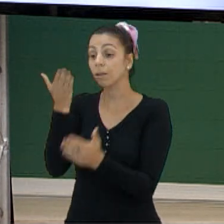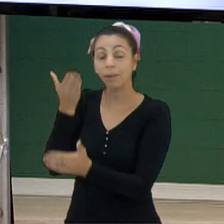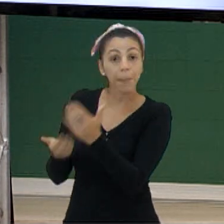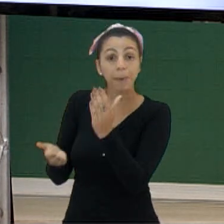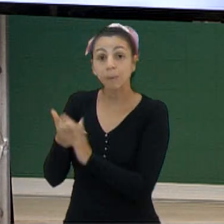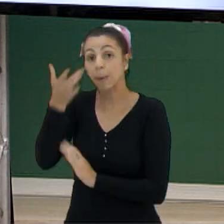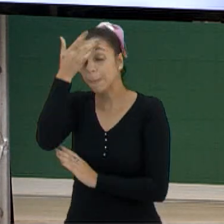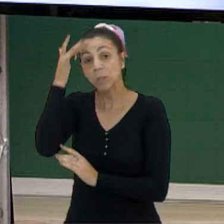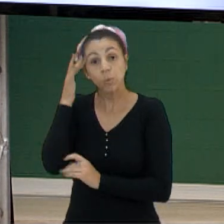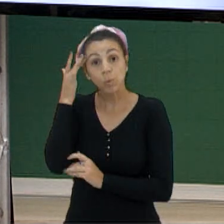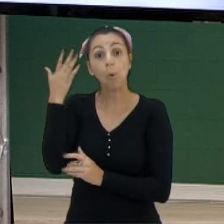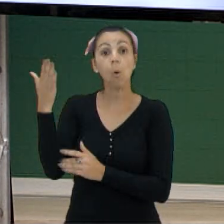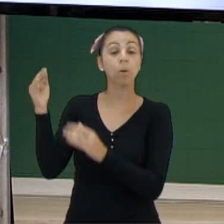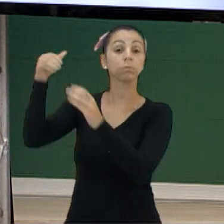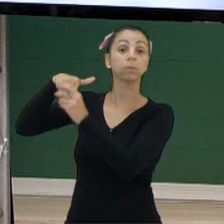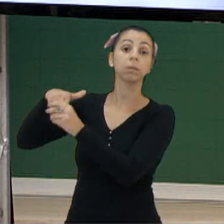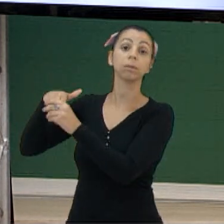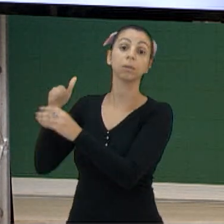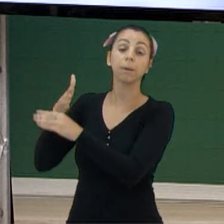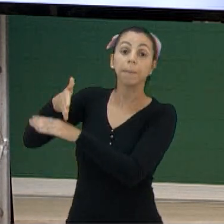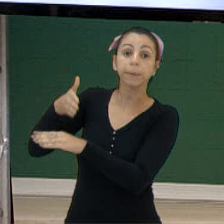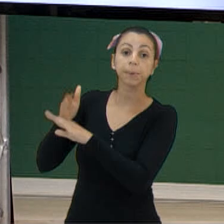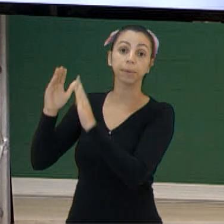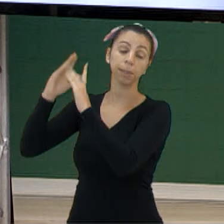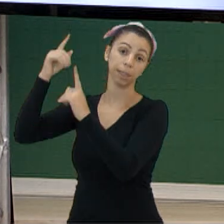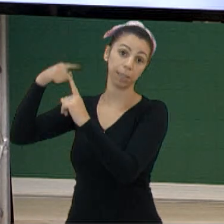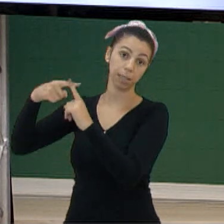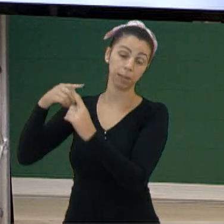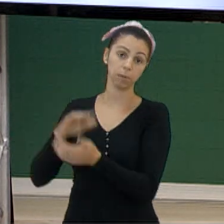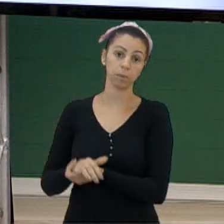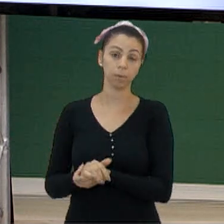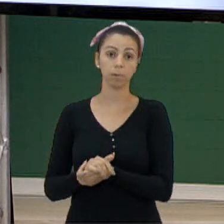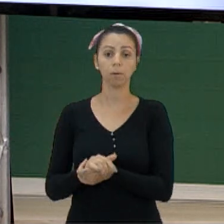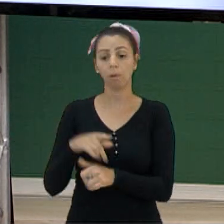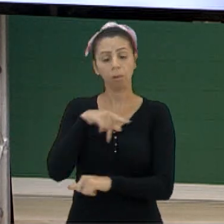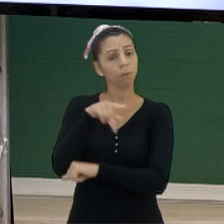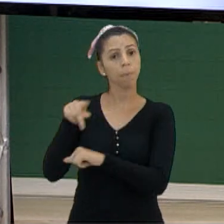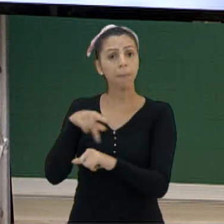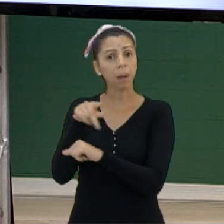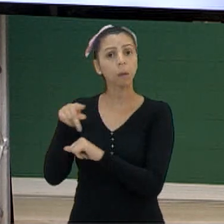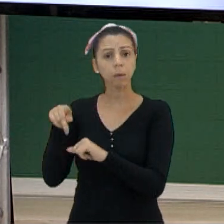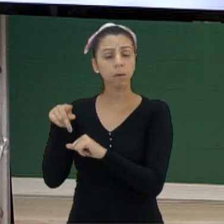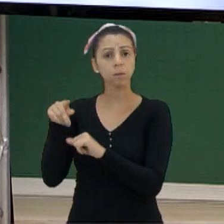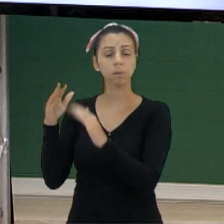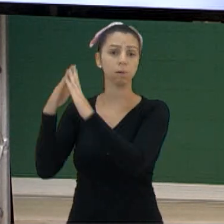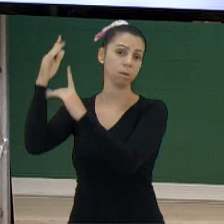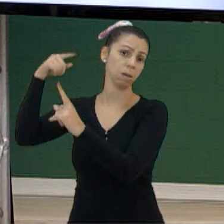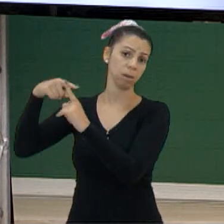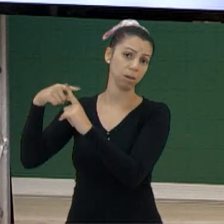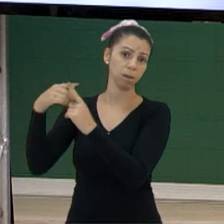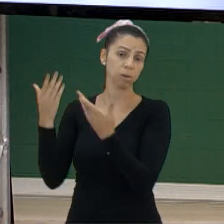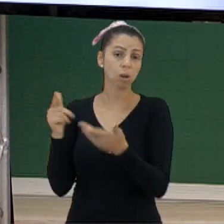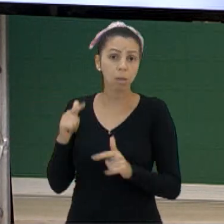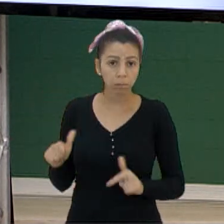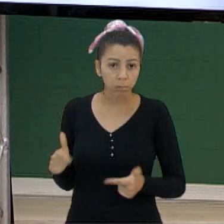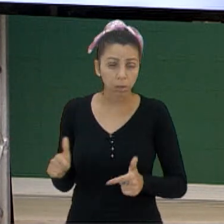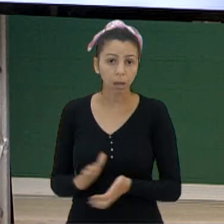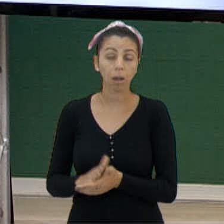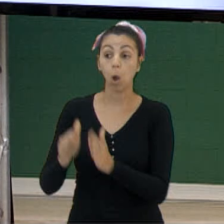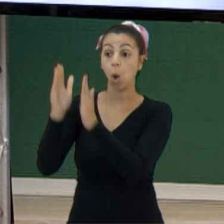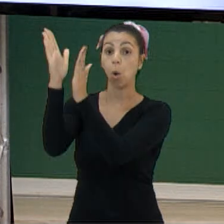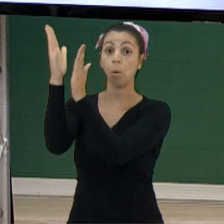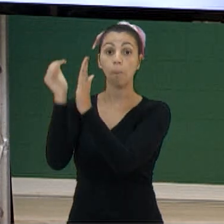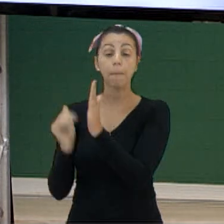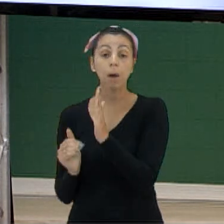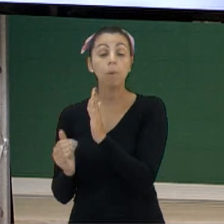fiel. Tá? Em outros momentos, em outros países que não eram protestantes, o Renascimento, o Barroco,